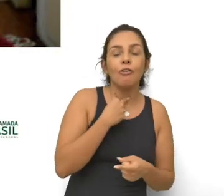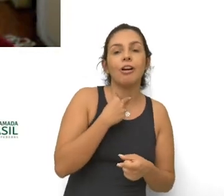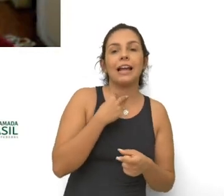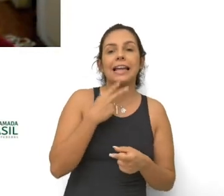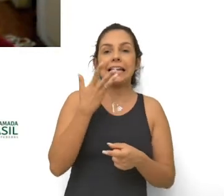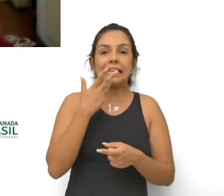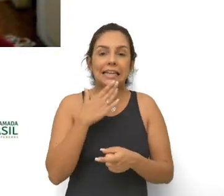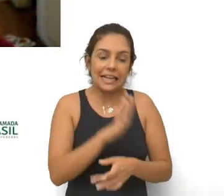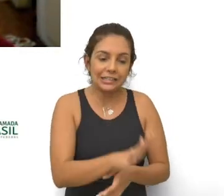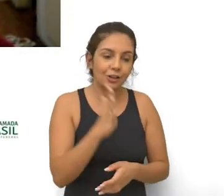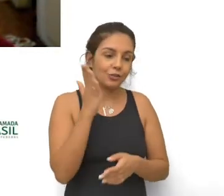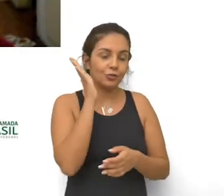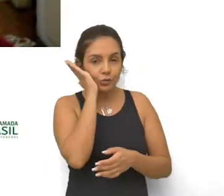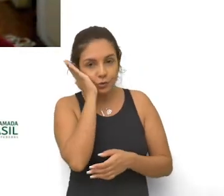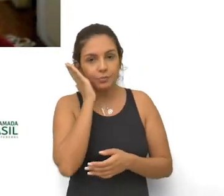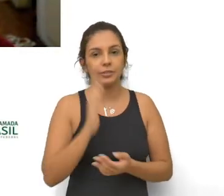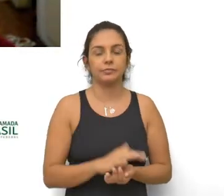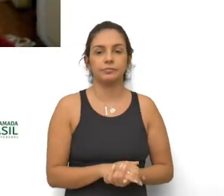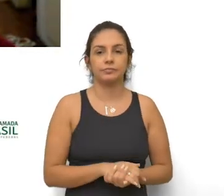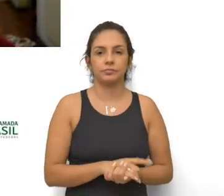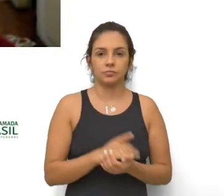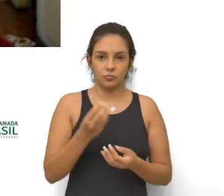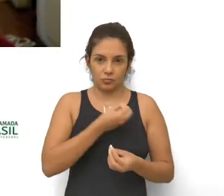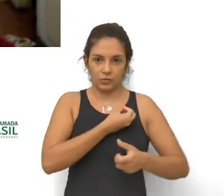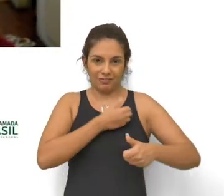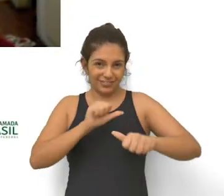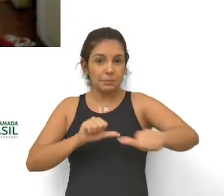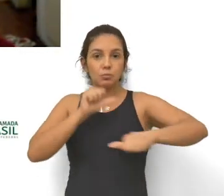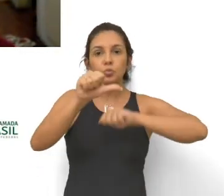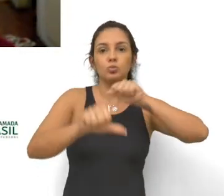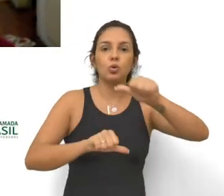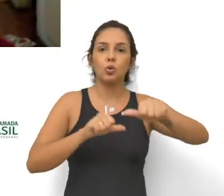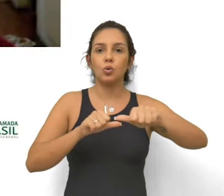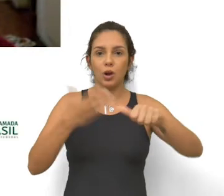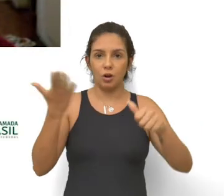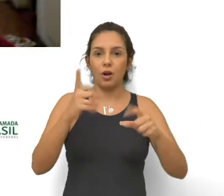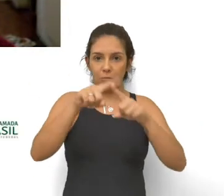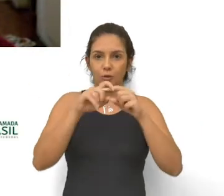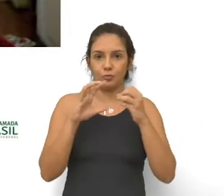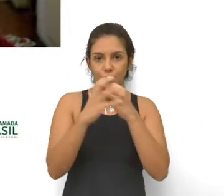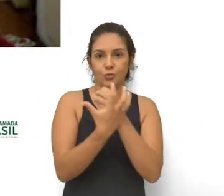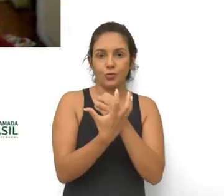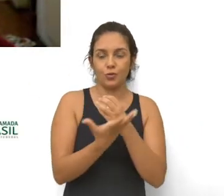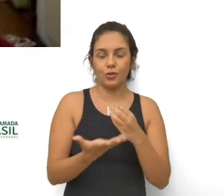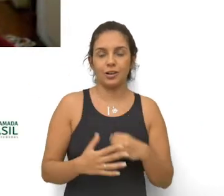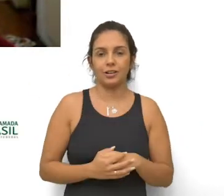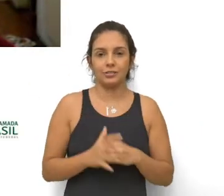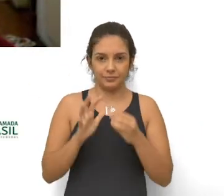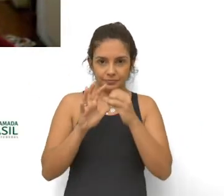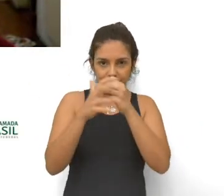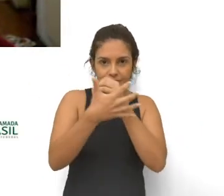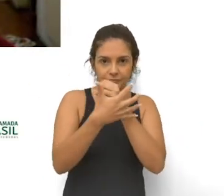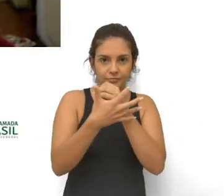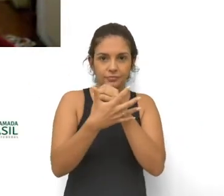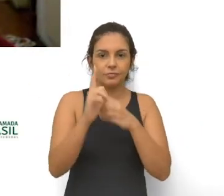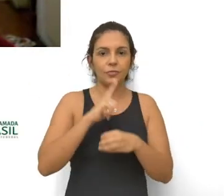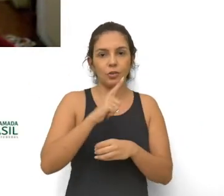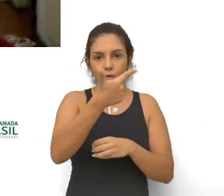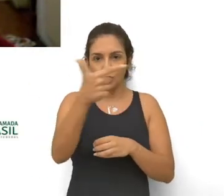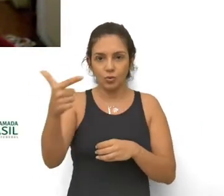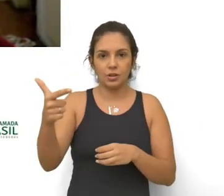botando as crianças para dormir. Quer dizer, a vida virou, de uma certa forma, uma